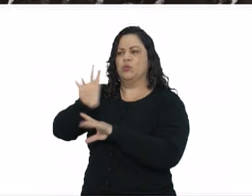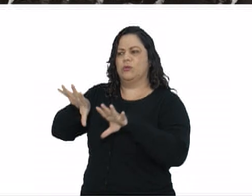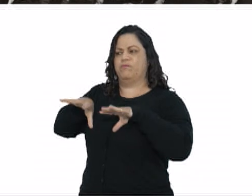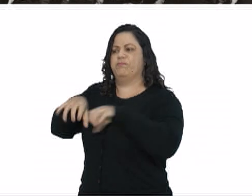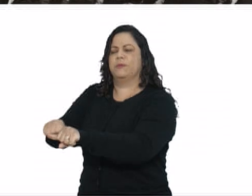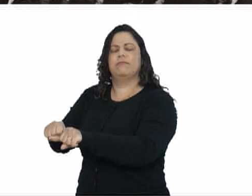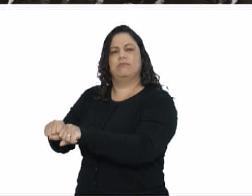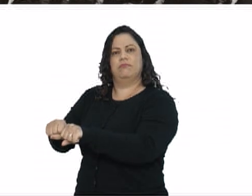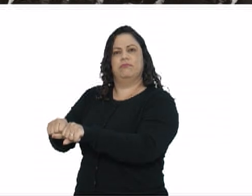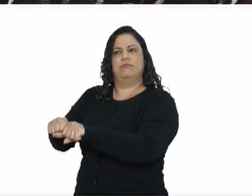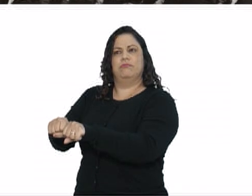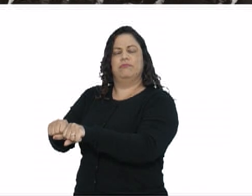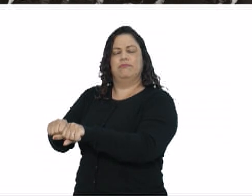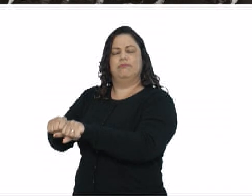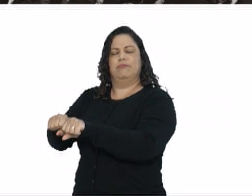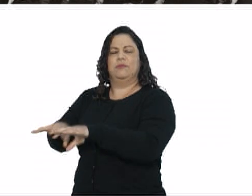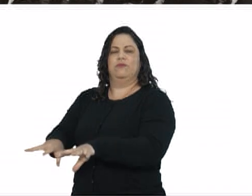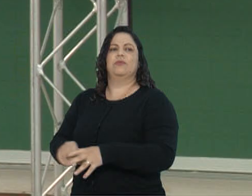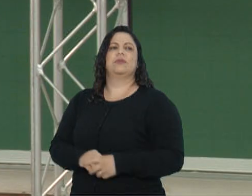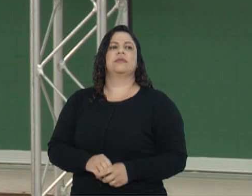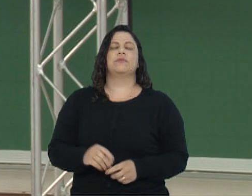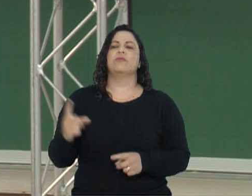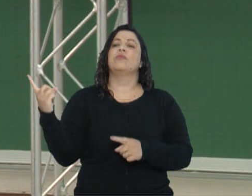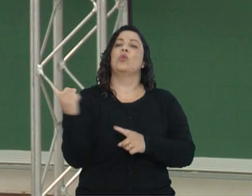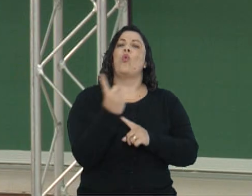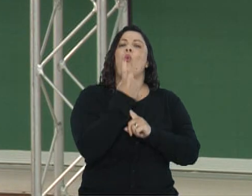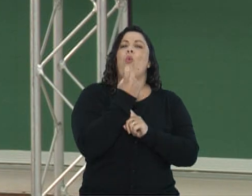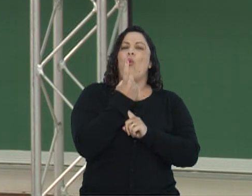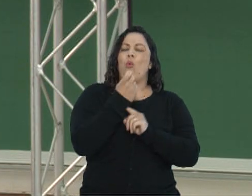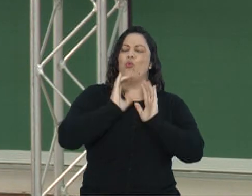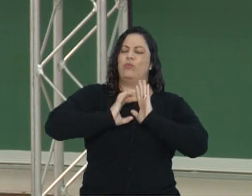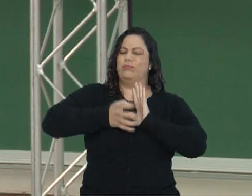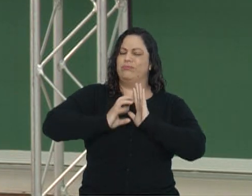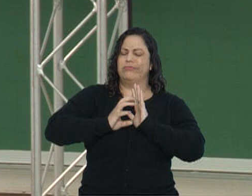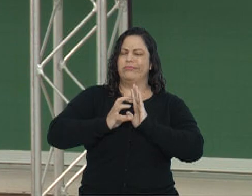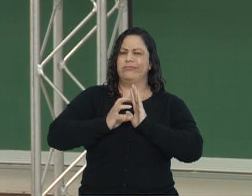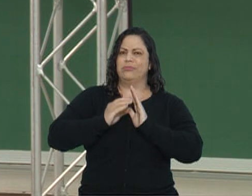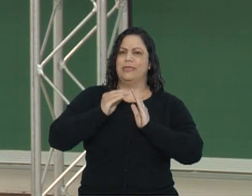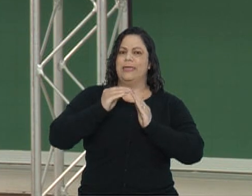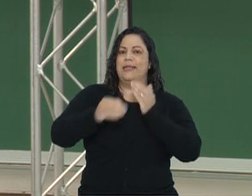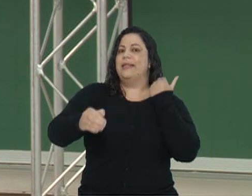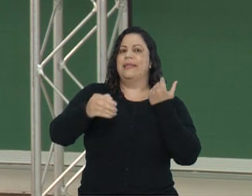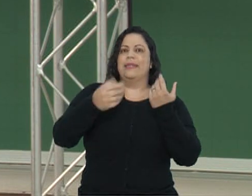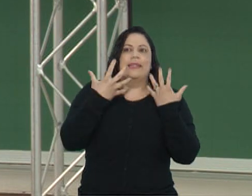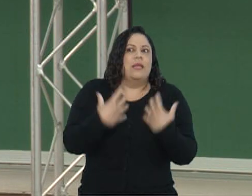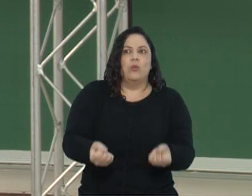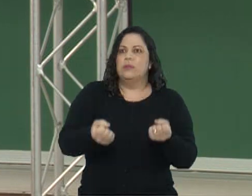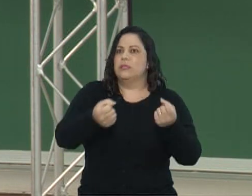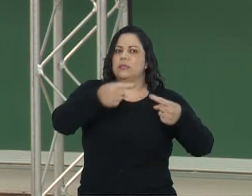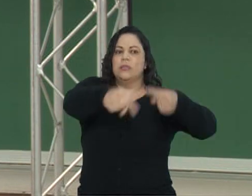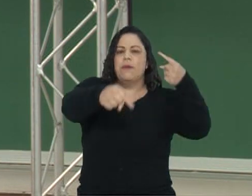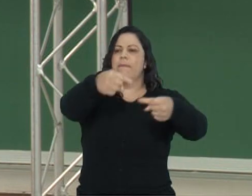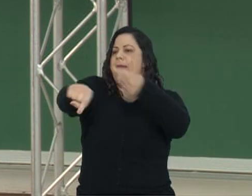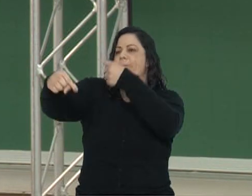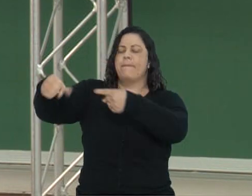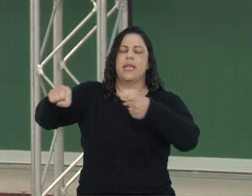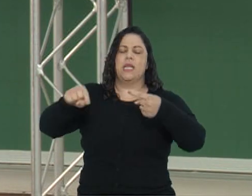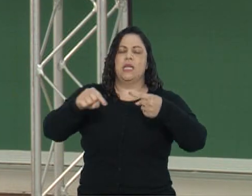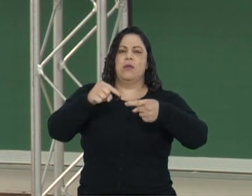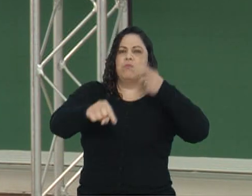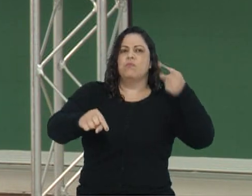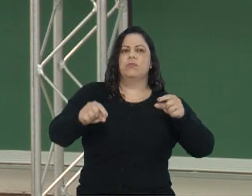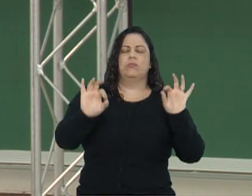Unipartidarismo, como eu já mencionei anteriormente, único partido, não se permite oposição. Porque se tem oposição, você tem a